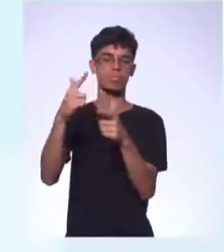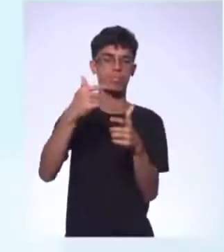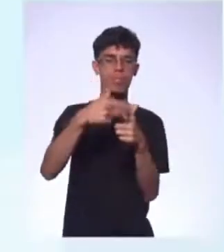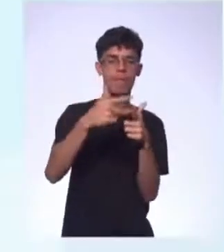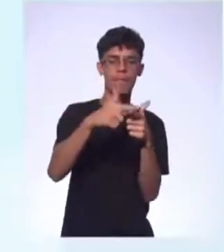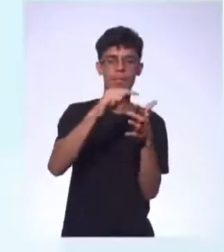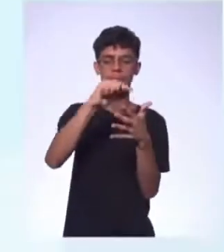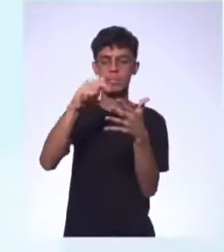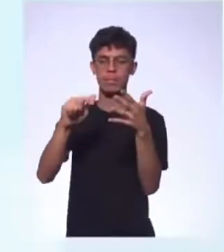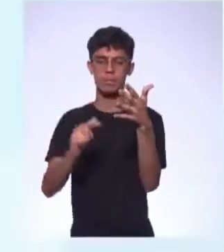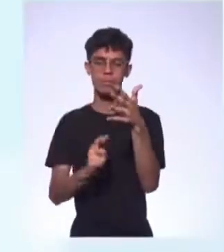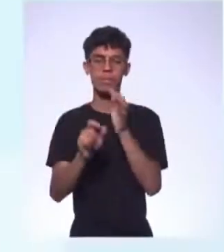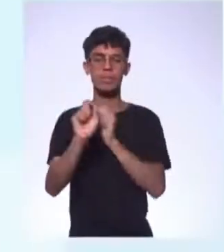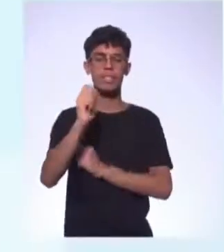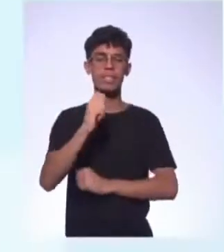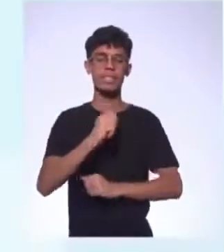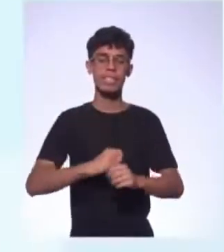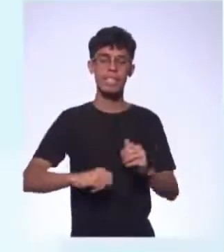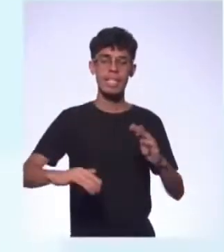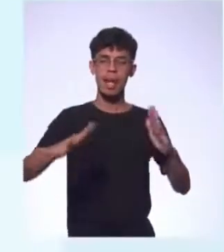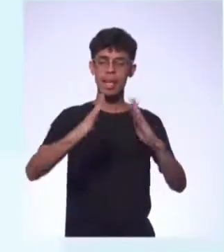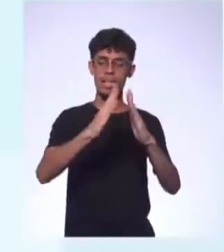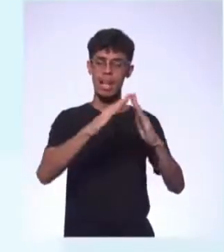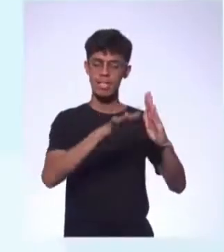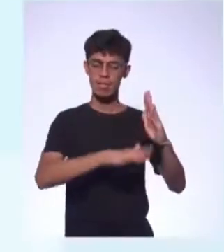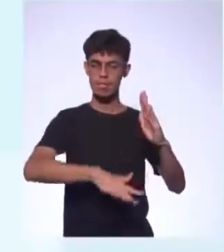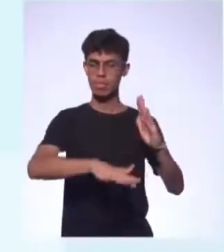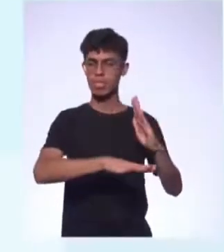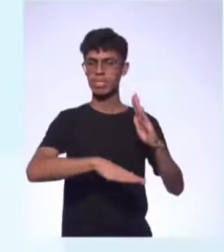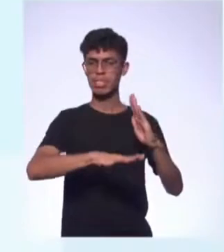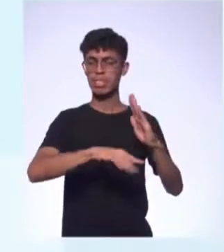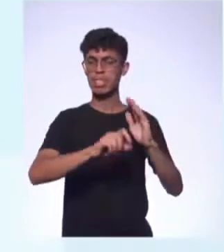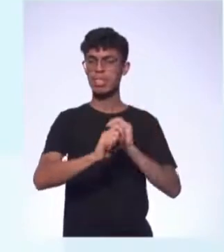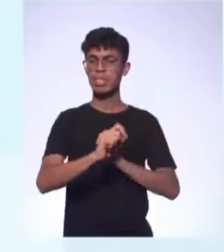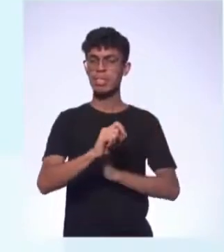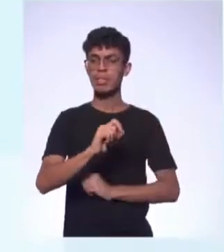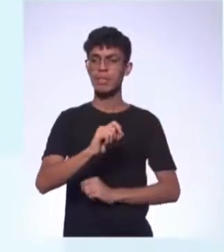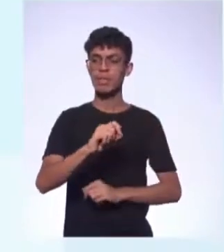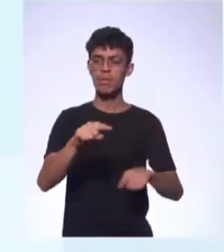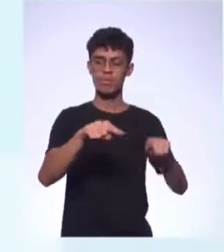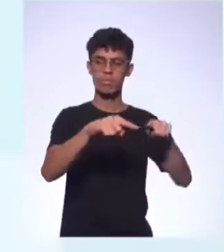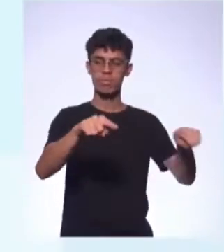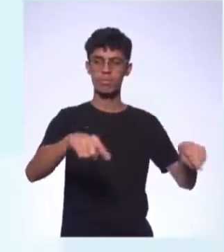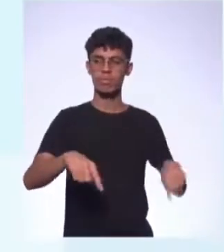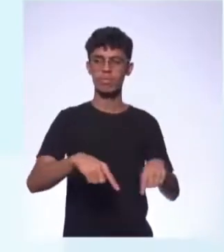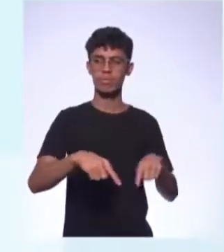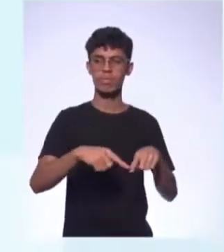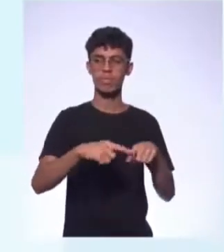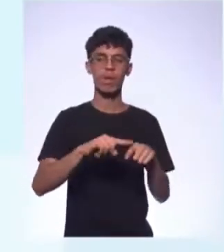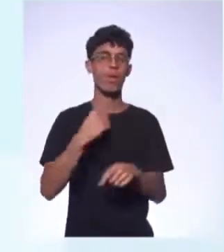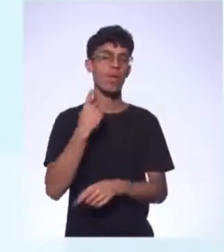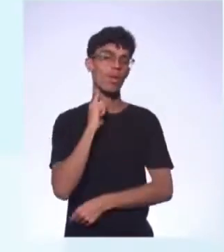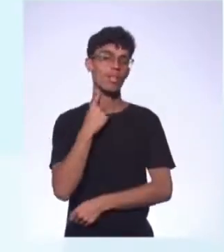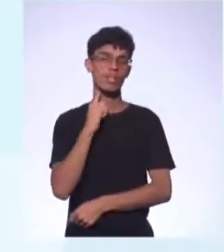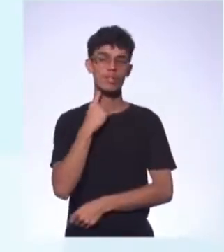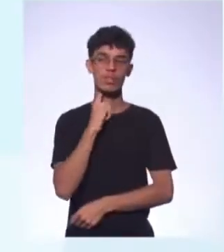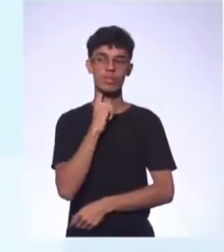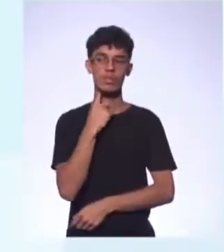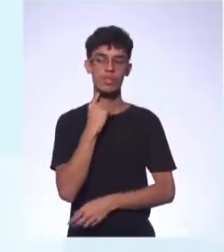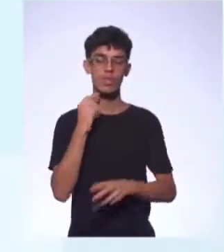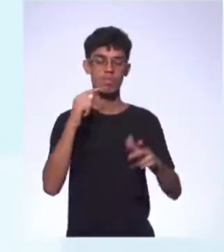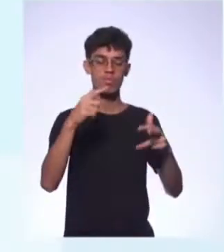né, dos aterros sanitários, onde não existe aterro sanitário, somente os lixões. Esse chorume, que é produzido